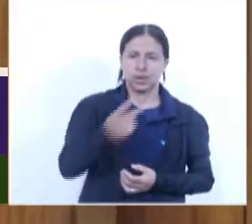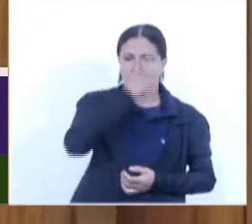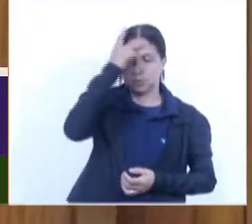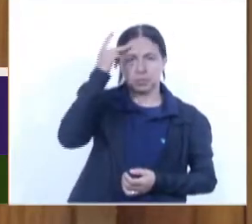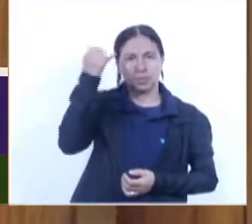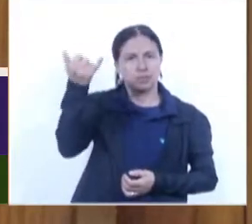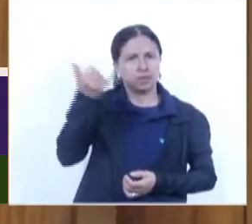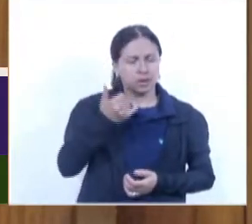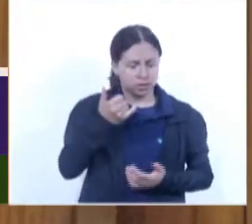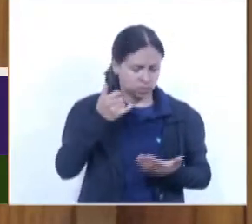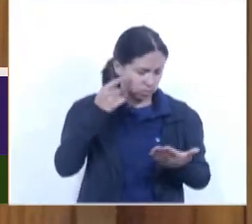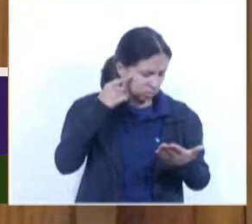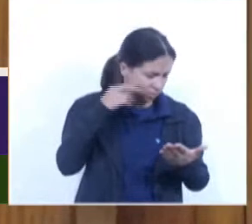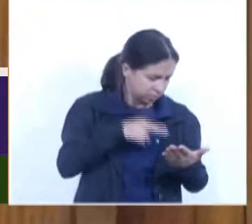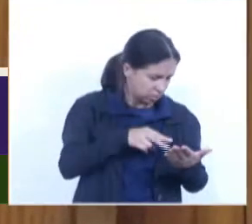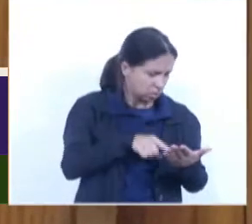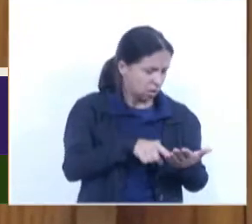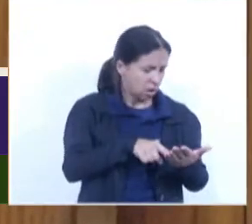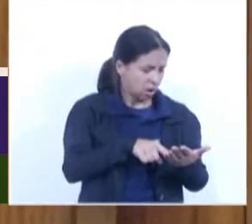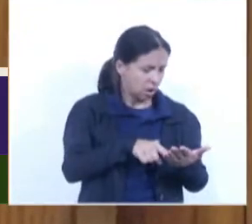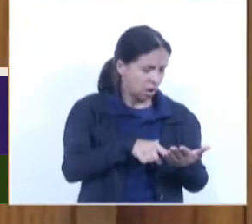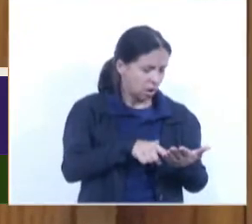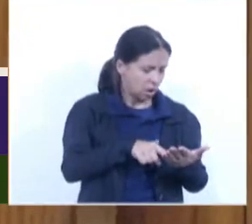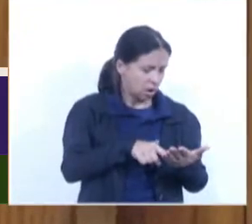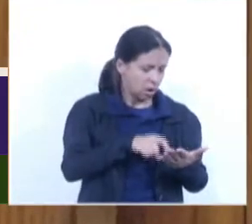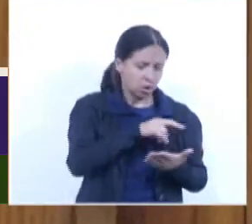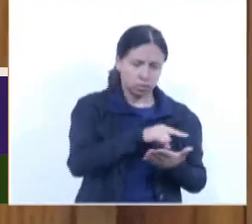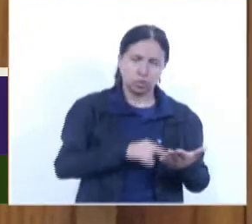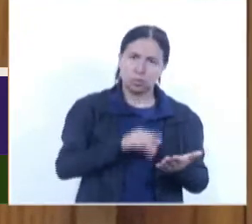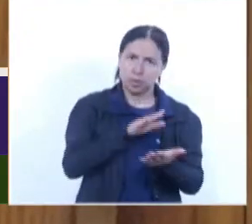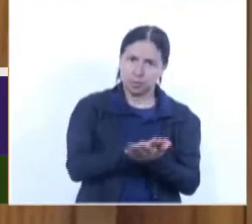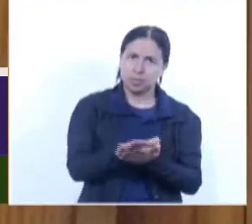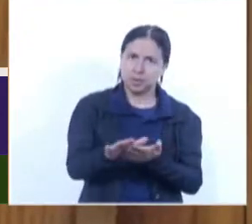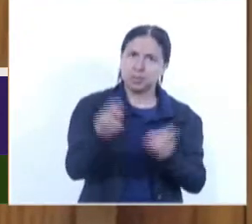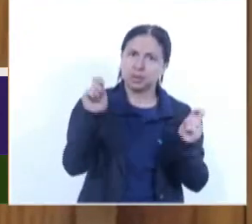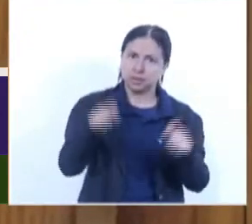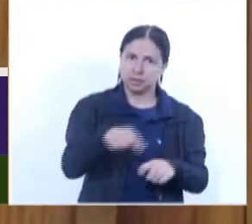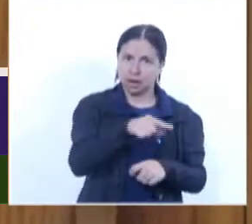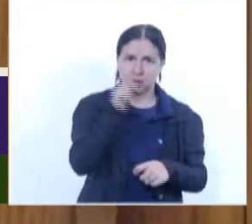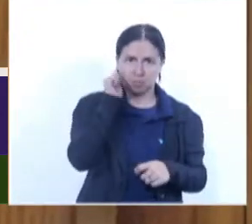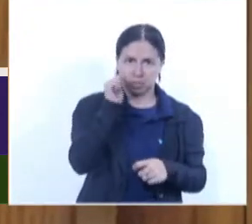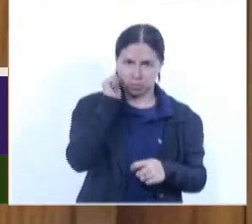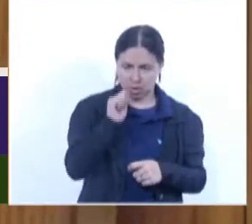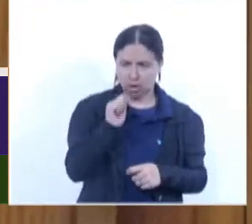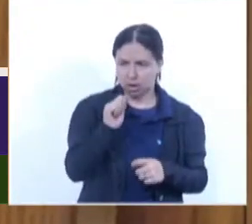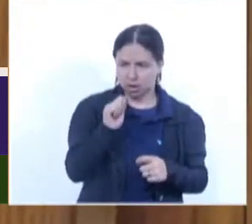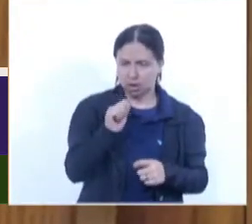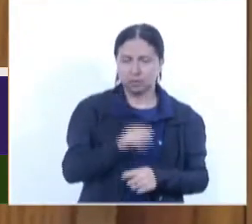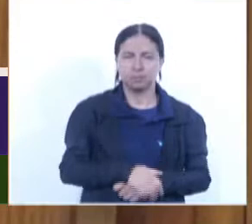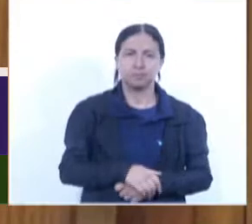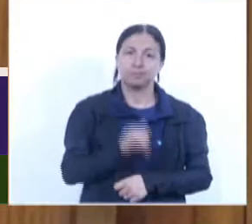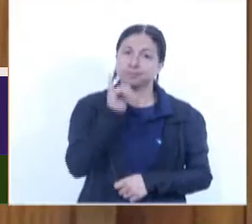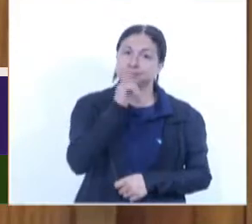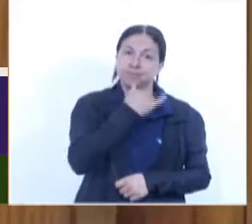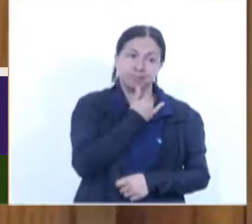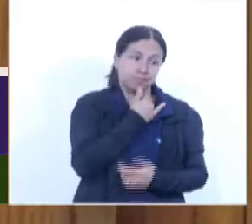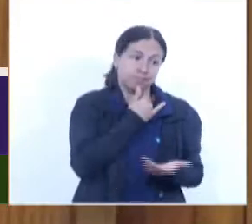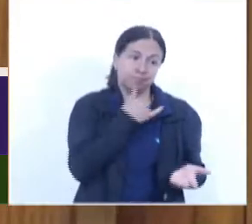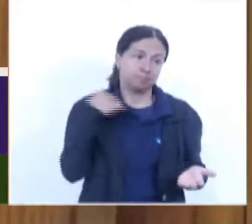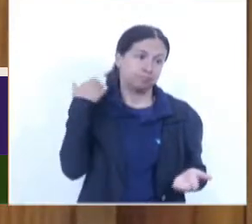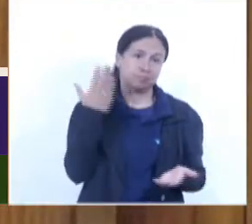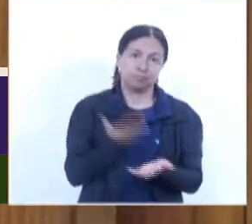para que eu pudesse imprimir para a senhora Rosemeire e infelizmente até hoje não